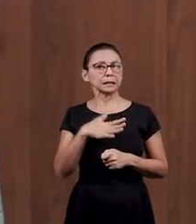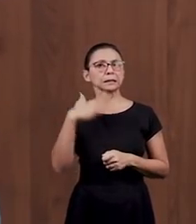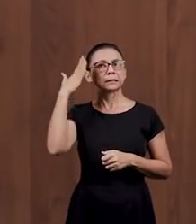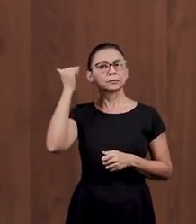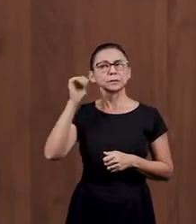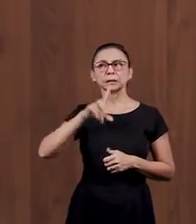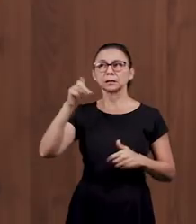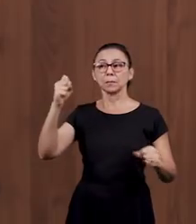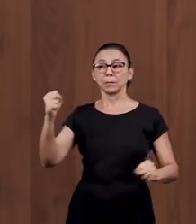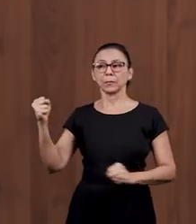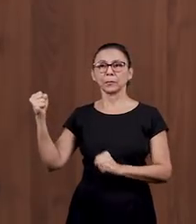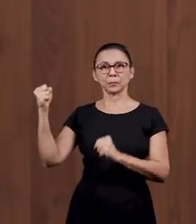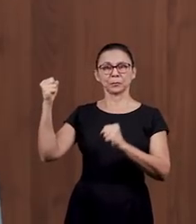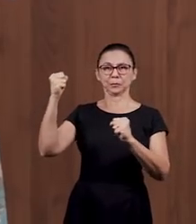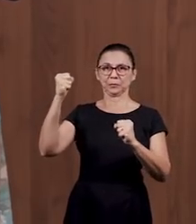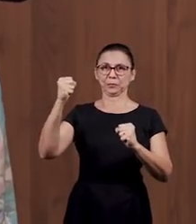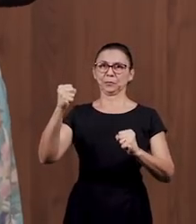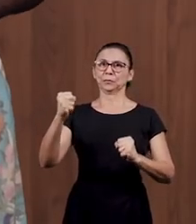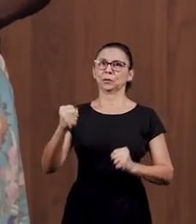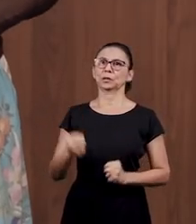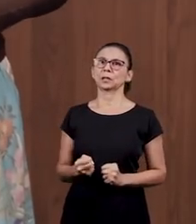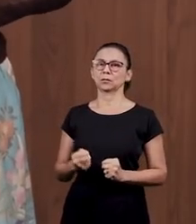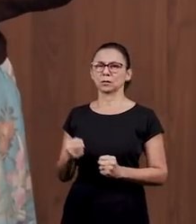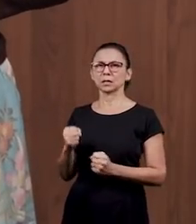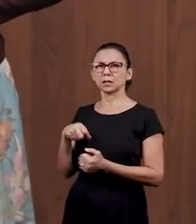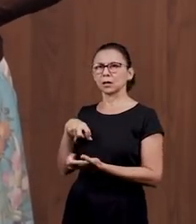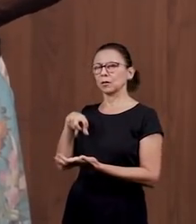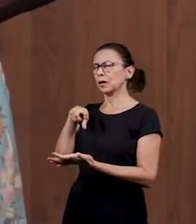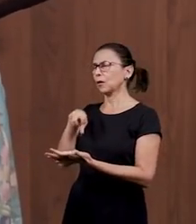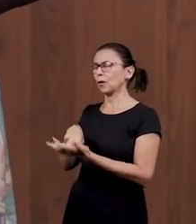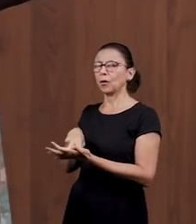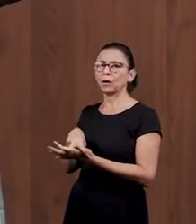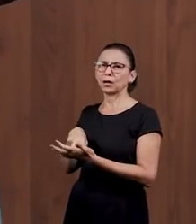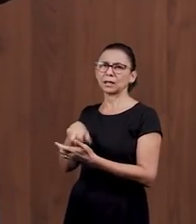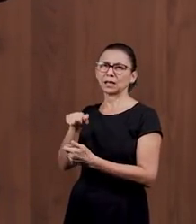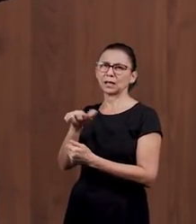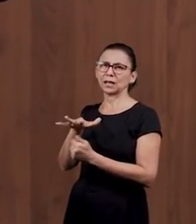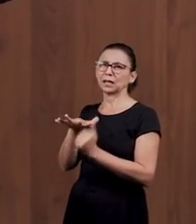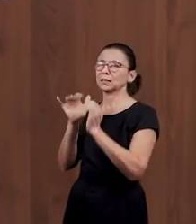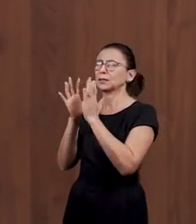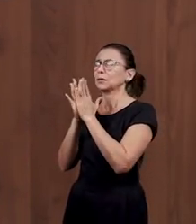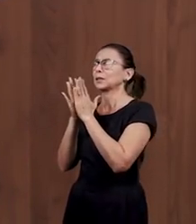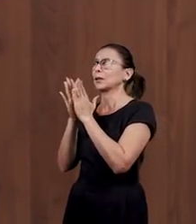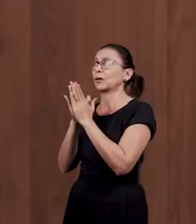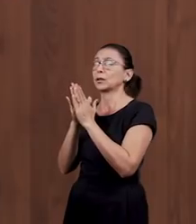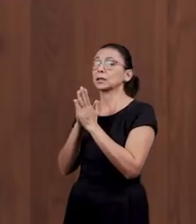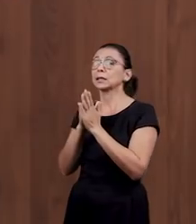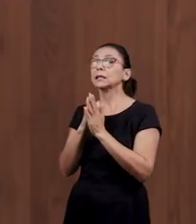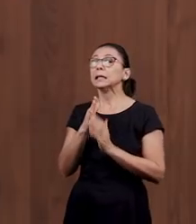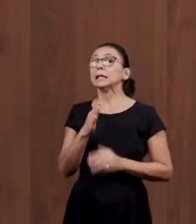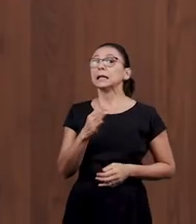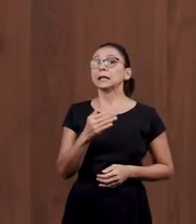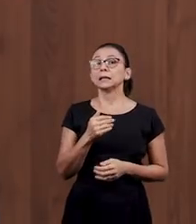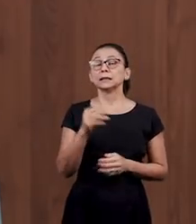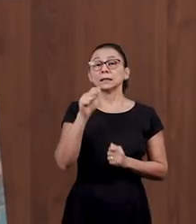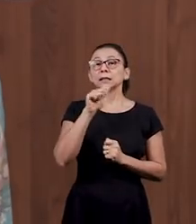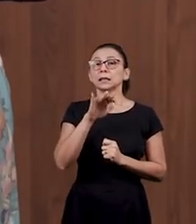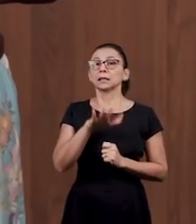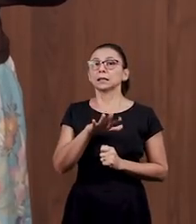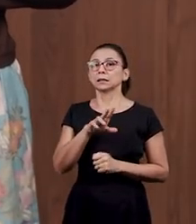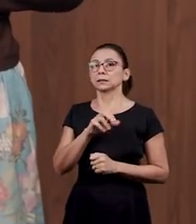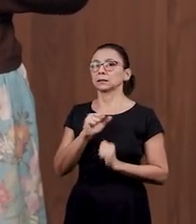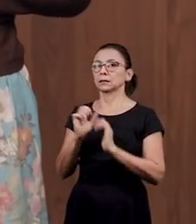dela. Então Ana começa ali a colocar diante do Senhor a sua petição e Ana faz um voto ao Senhor. Ana diz